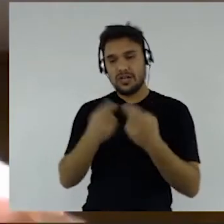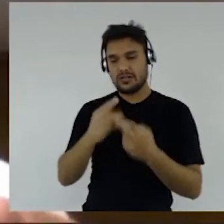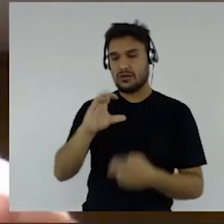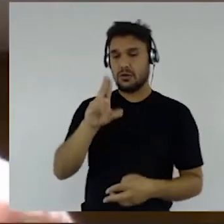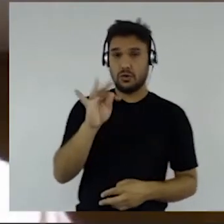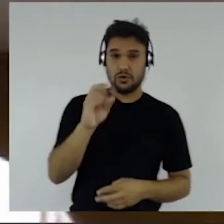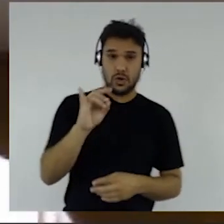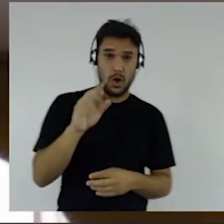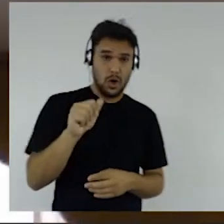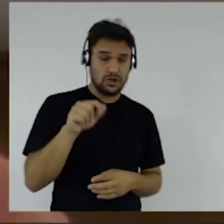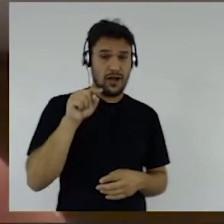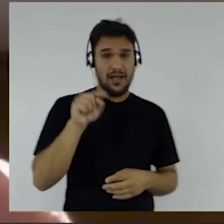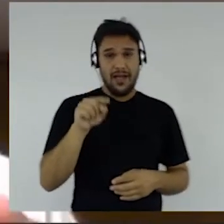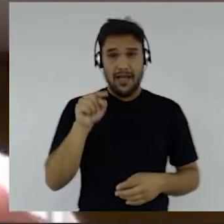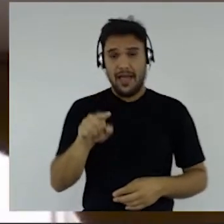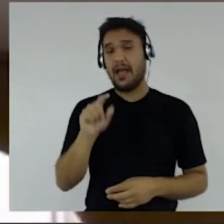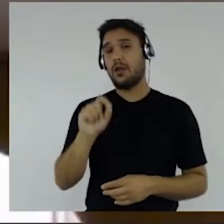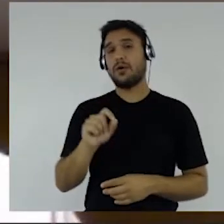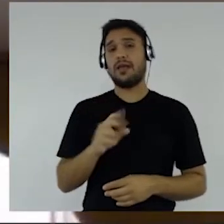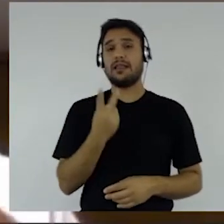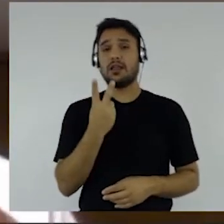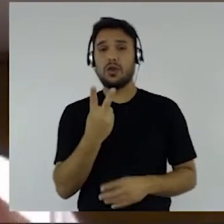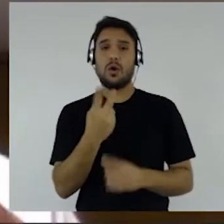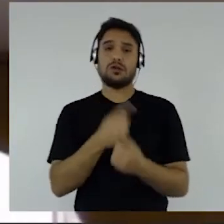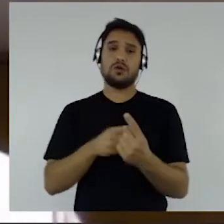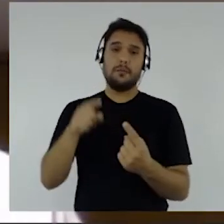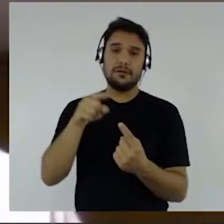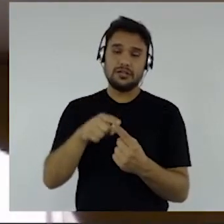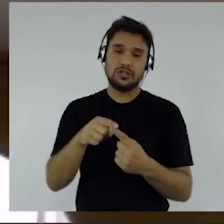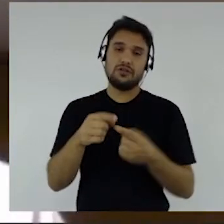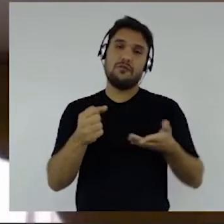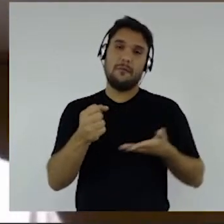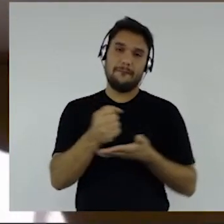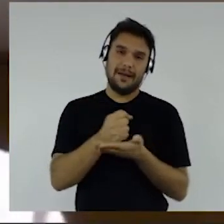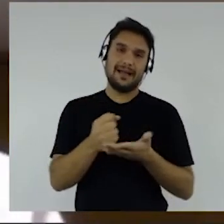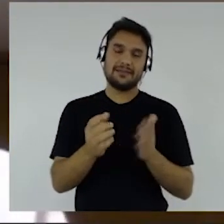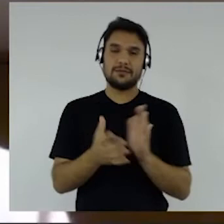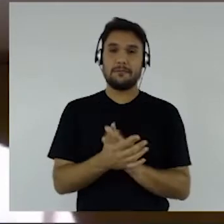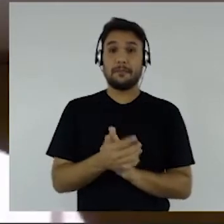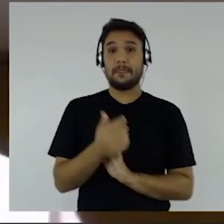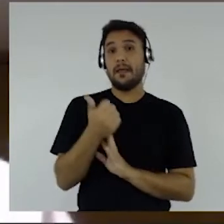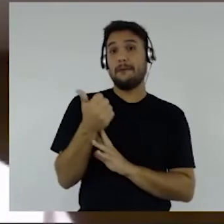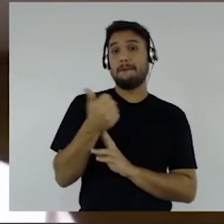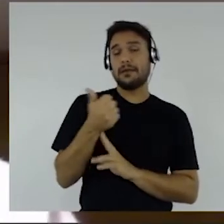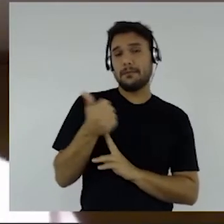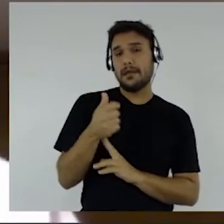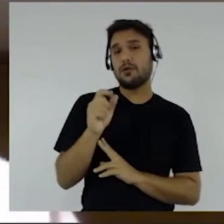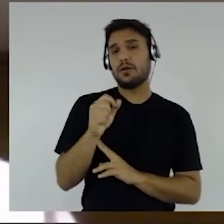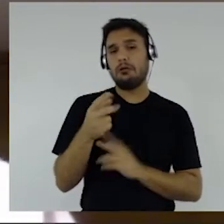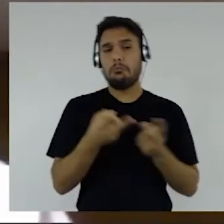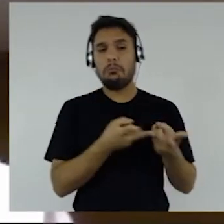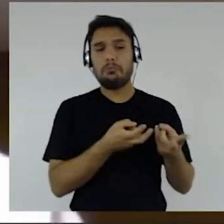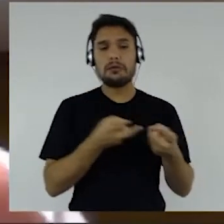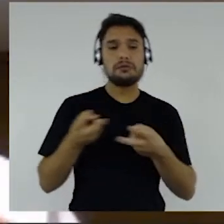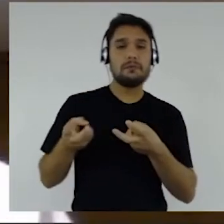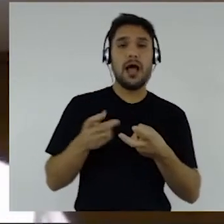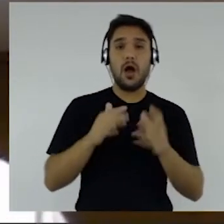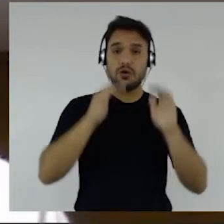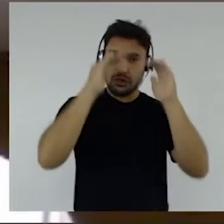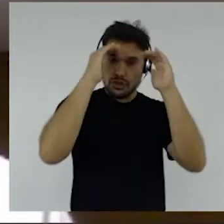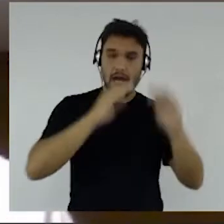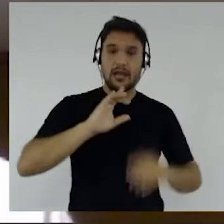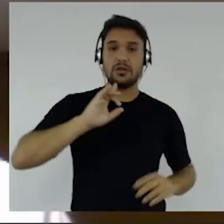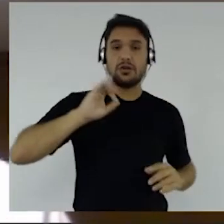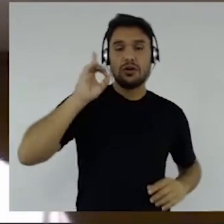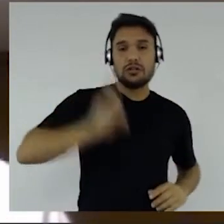pessoal, grosso modo, ela vai ter dois objetivos básicos. O primeiro deles é verificar o respeito aos direitos e